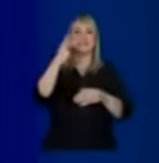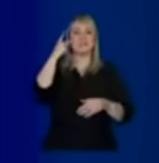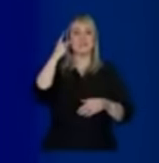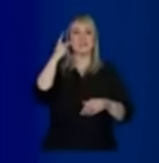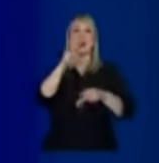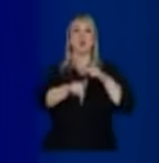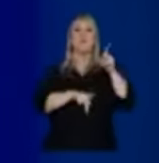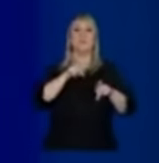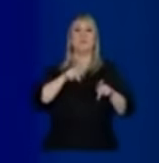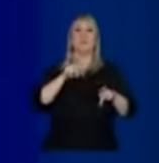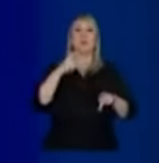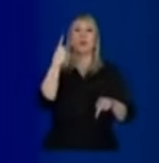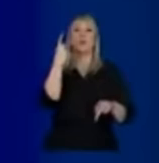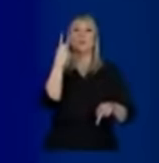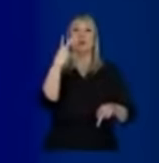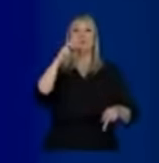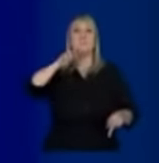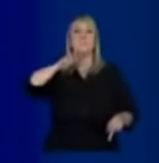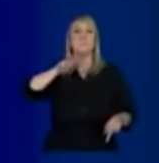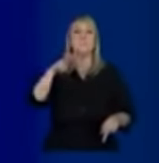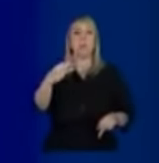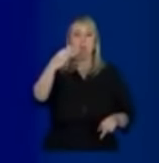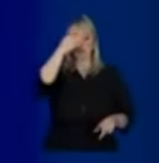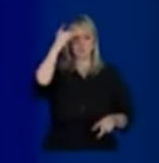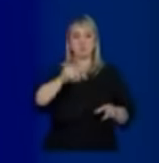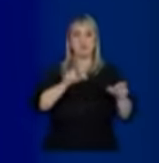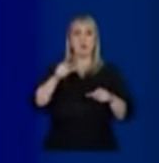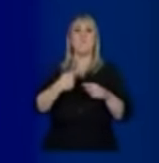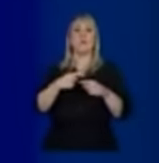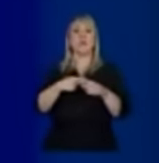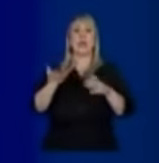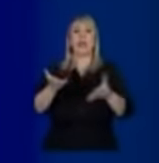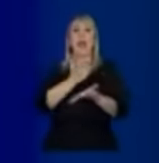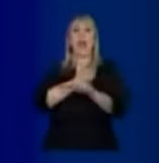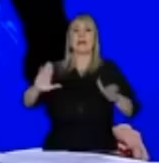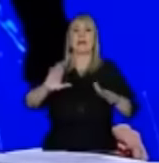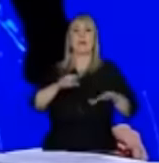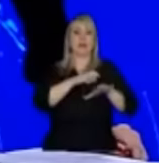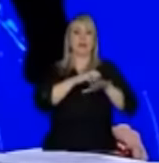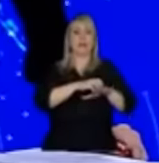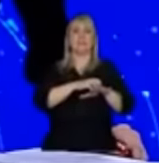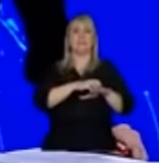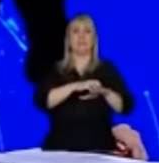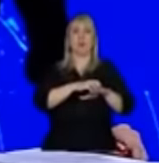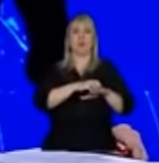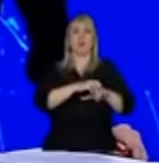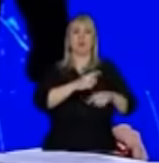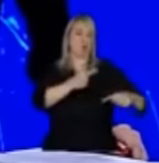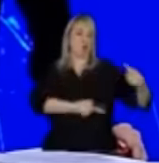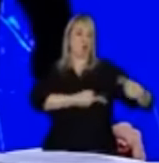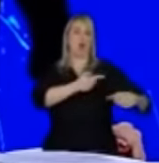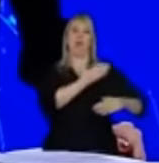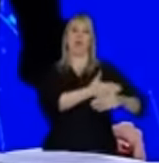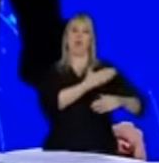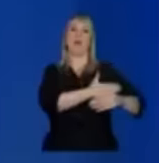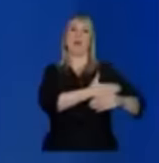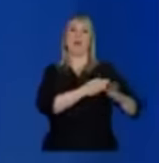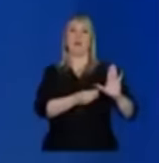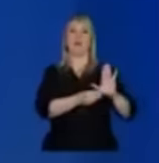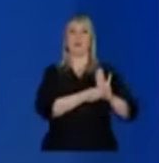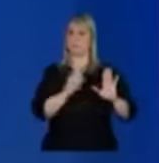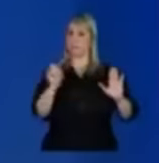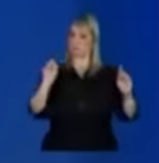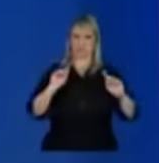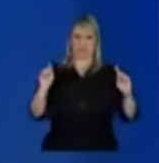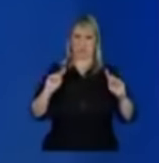uma população de 12 milhões de habitantes. Por que o senhor pretende banir esse serviço? Candidato, o senhor tem um minuto e meio para responder. Eu não